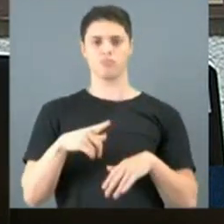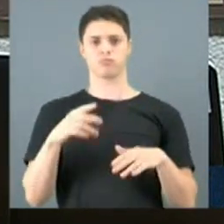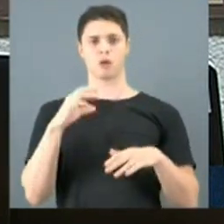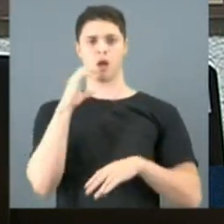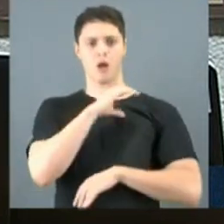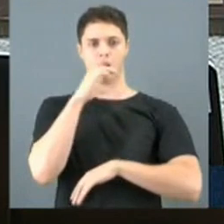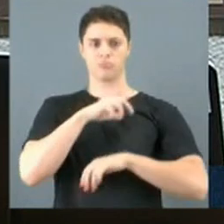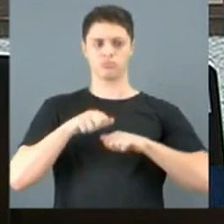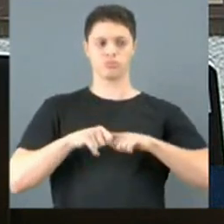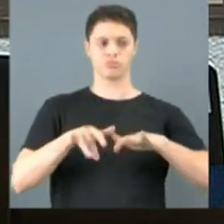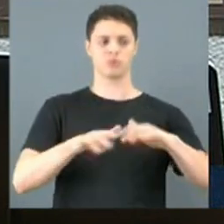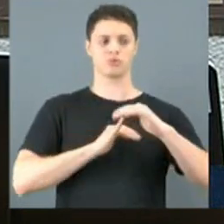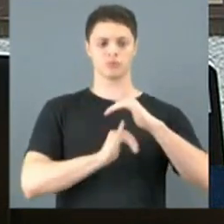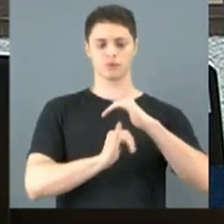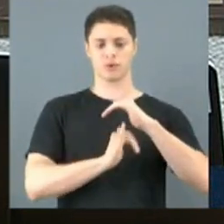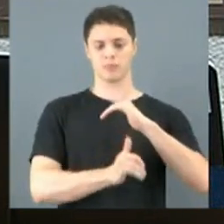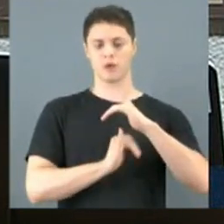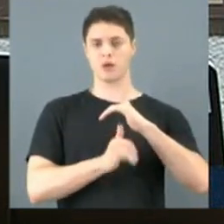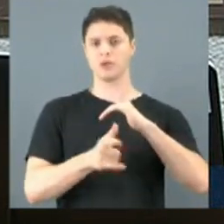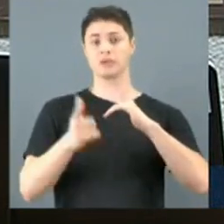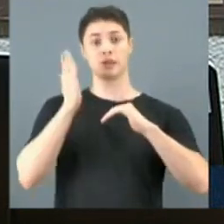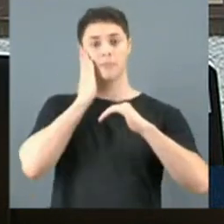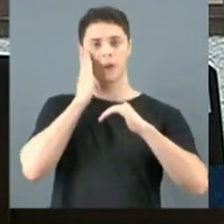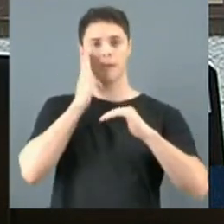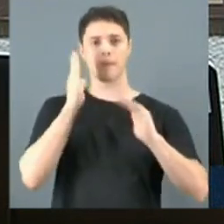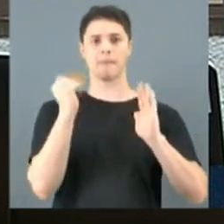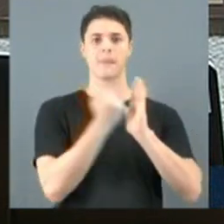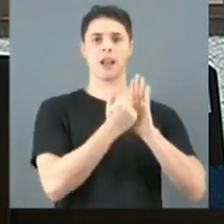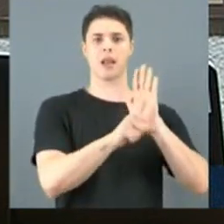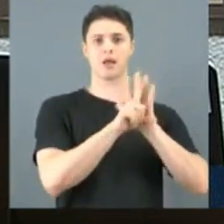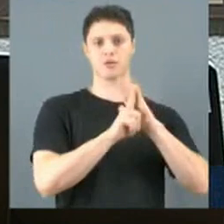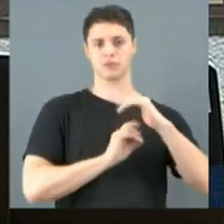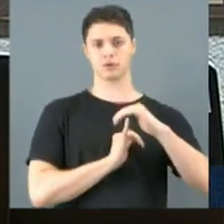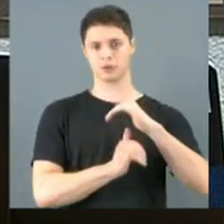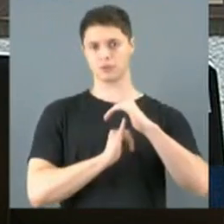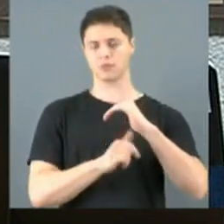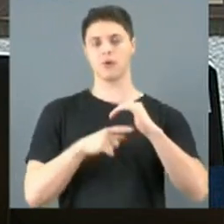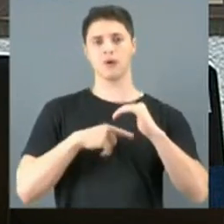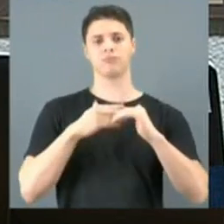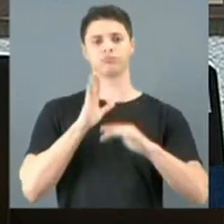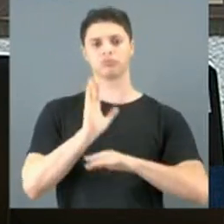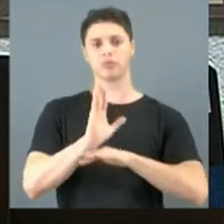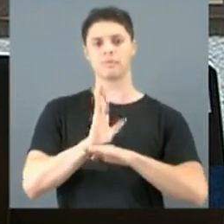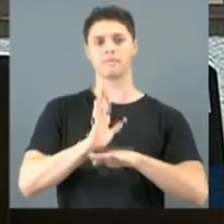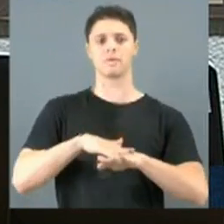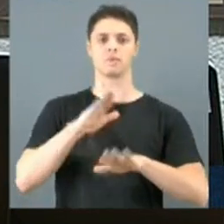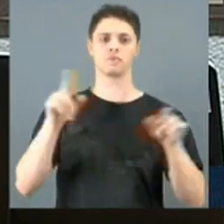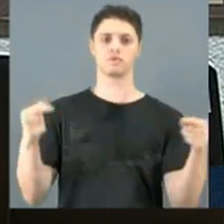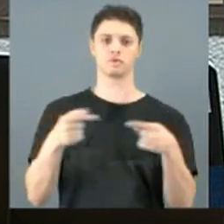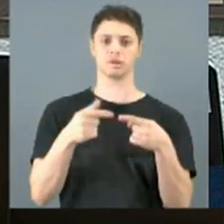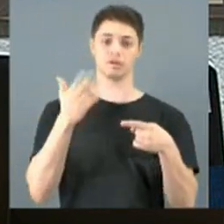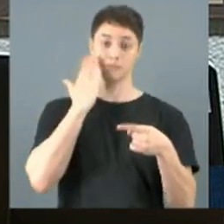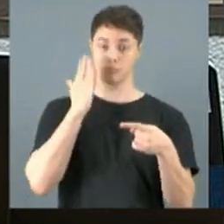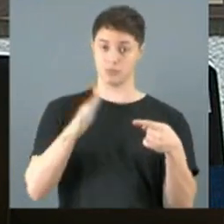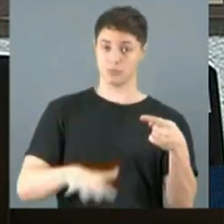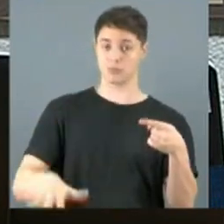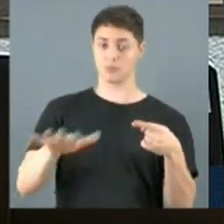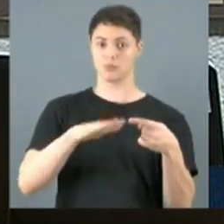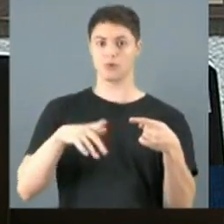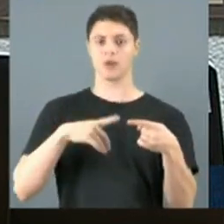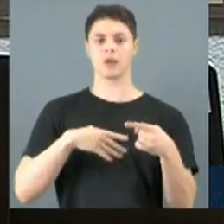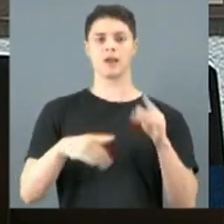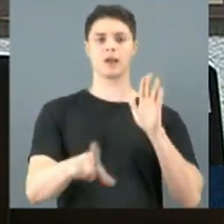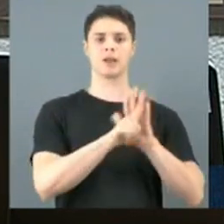startups. A gente tem o marco legal das startups, aí a gente está trabalhando também para facilitar, alinhar com a lei do